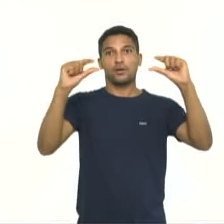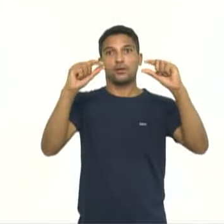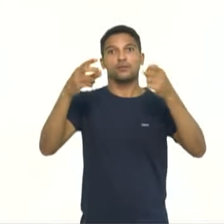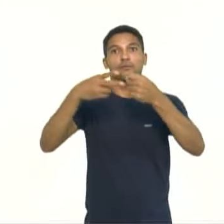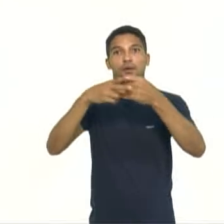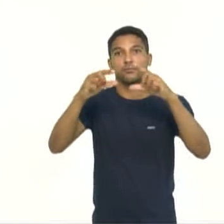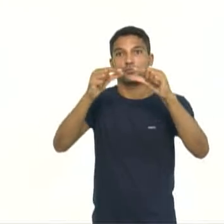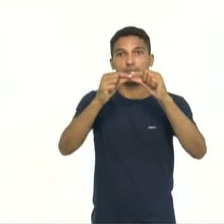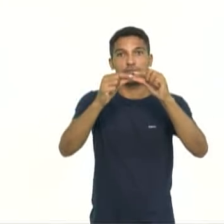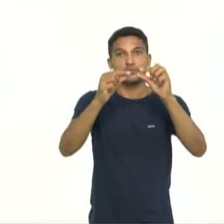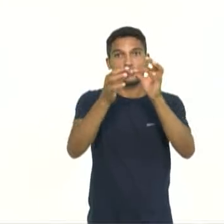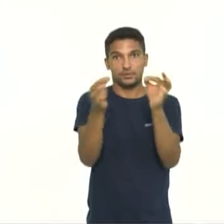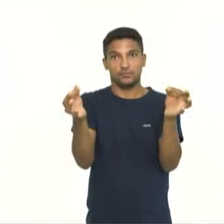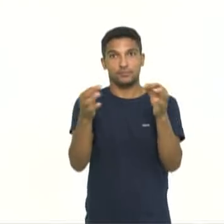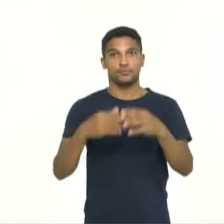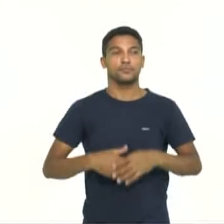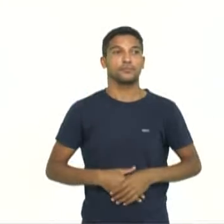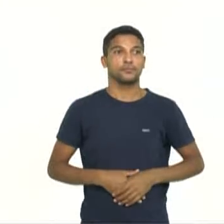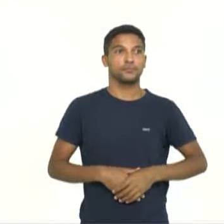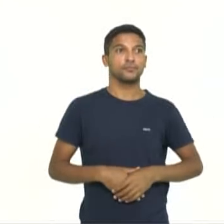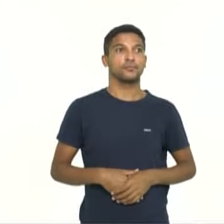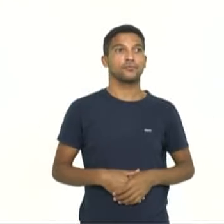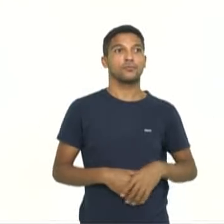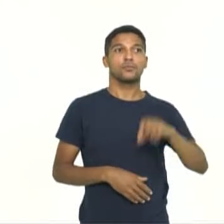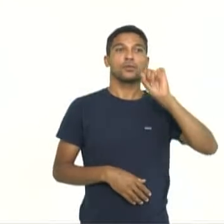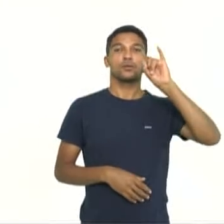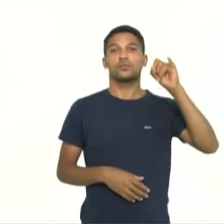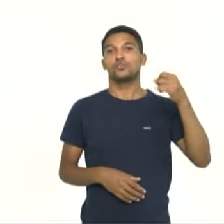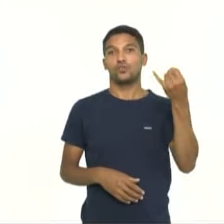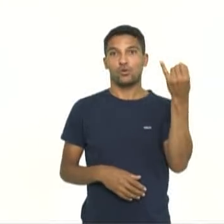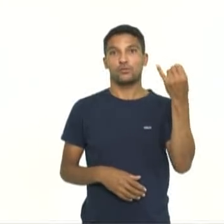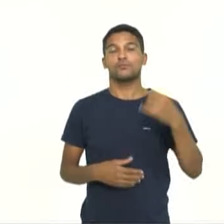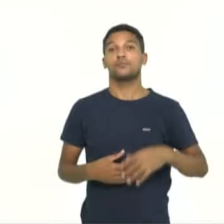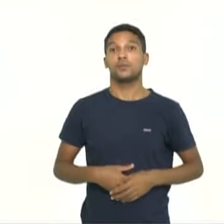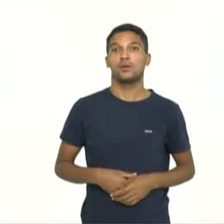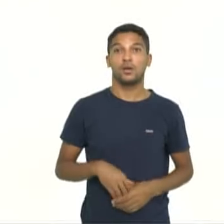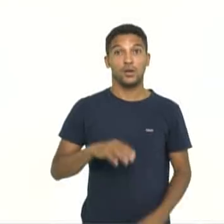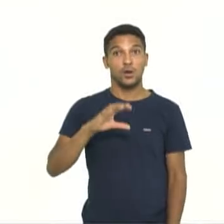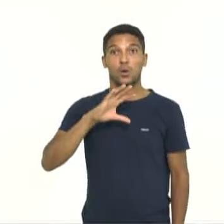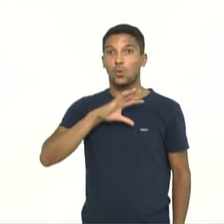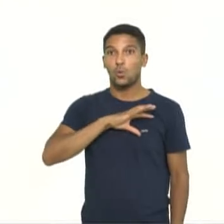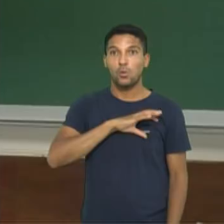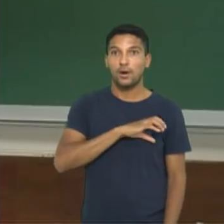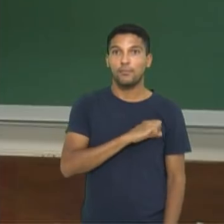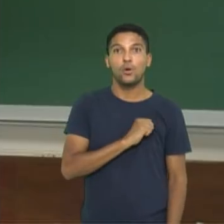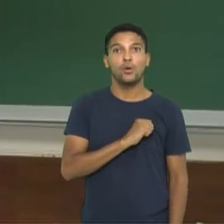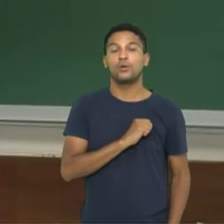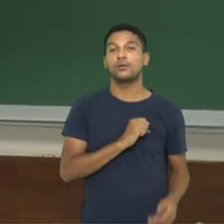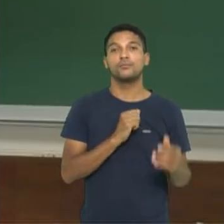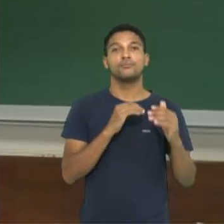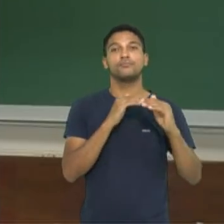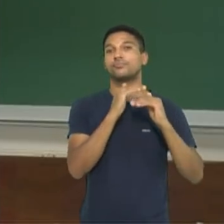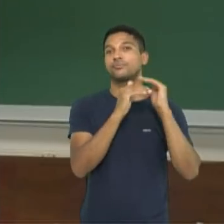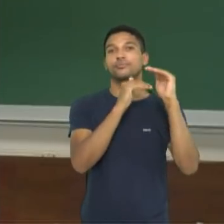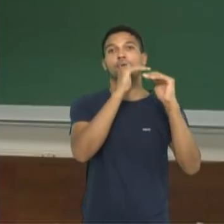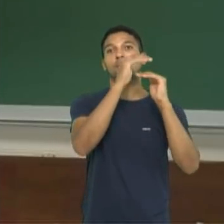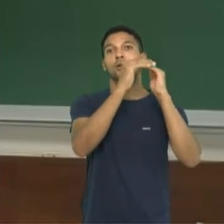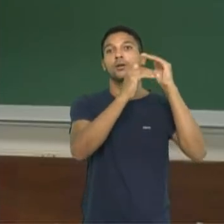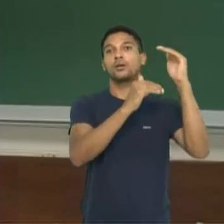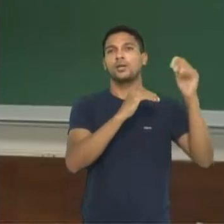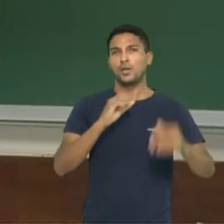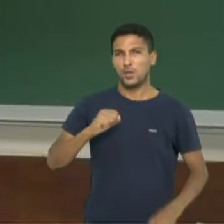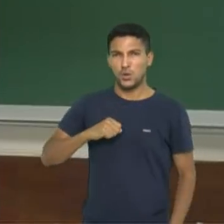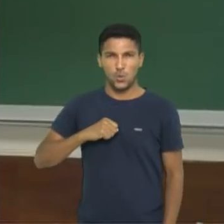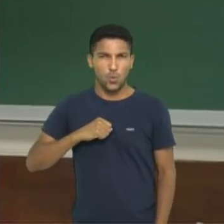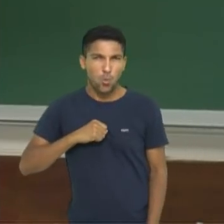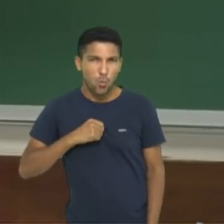temos um período composto, né? O amor constrói e o ódio destrói. Agora eu tenho sim construir e destruir como